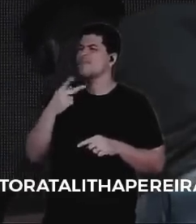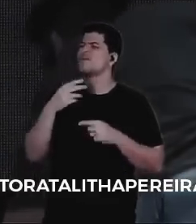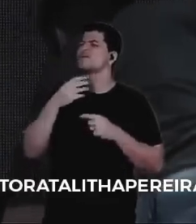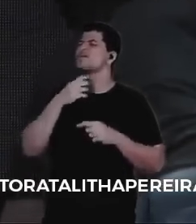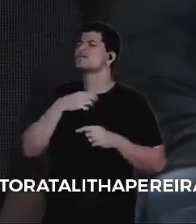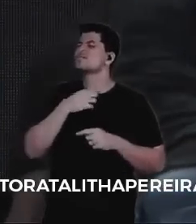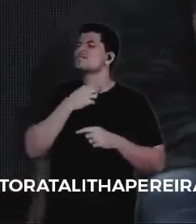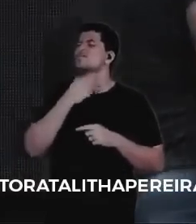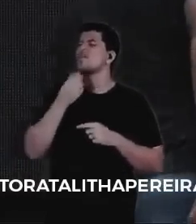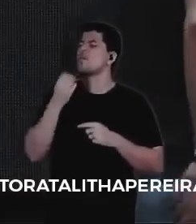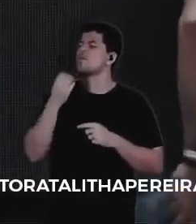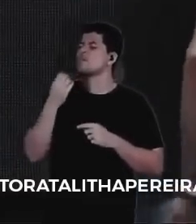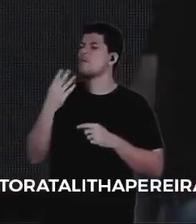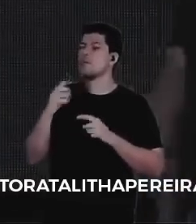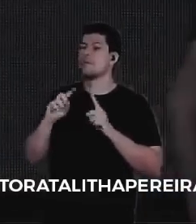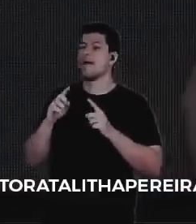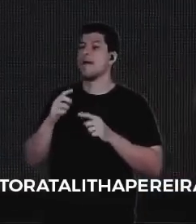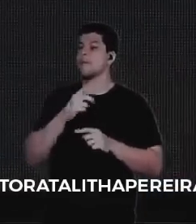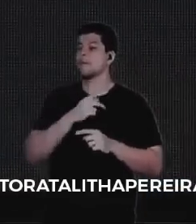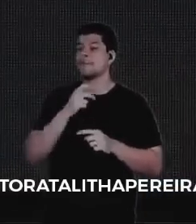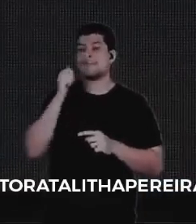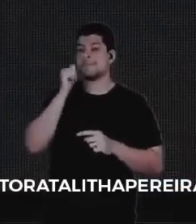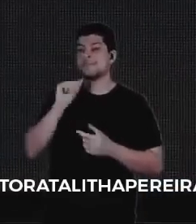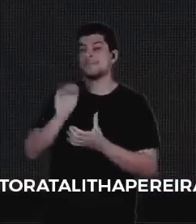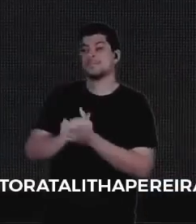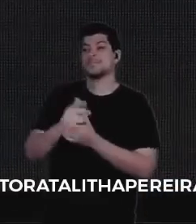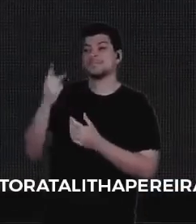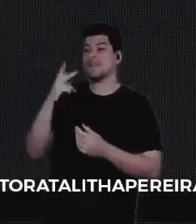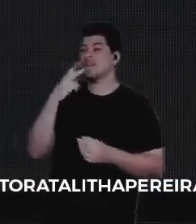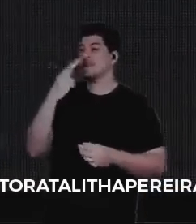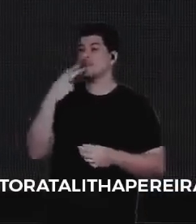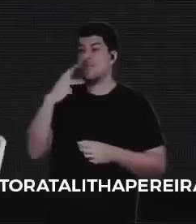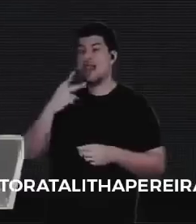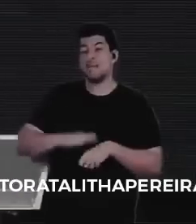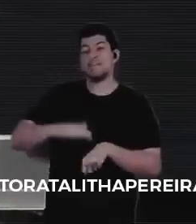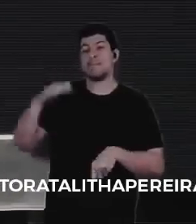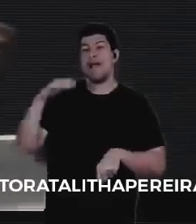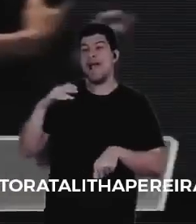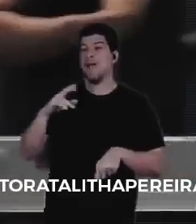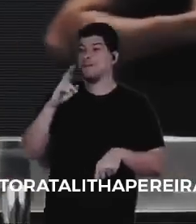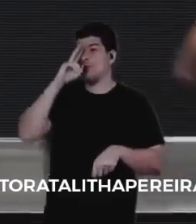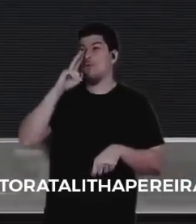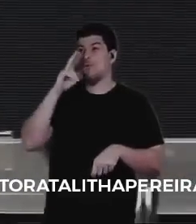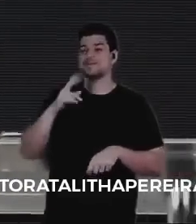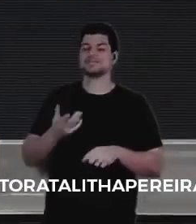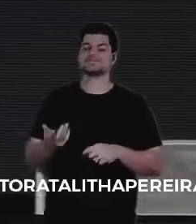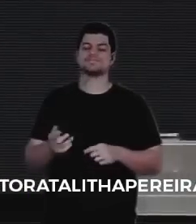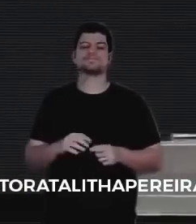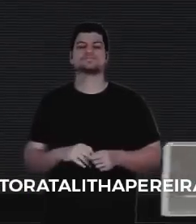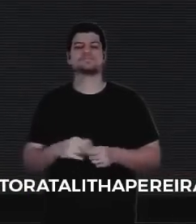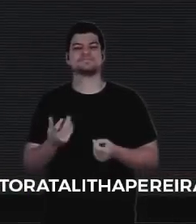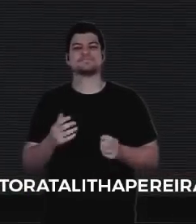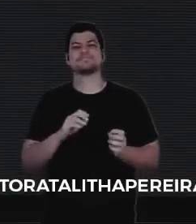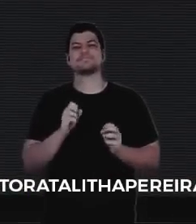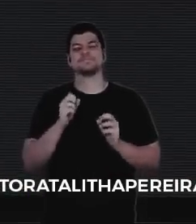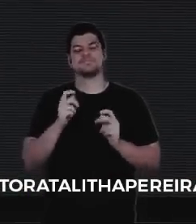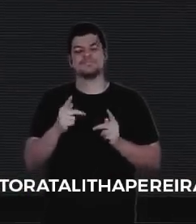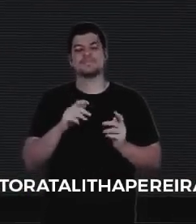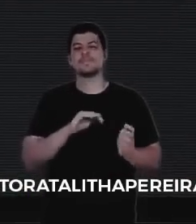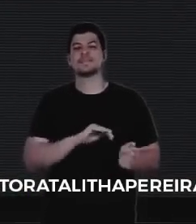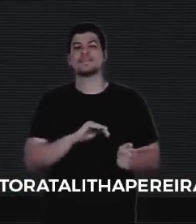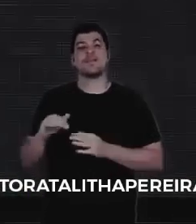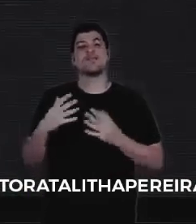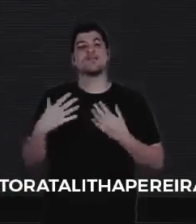Jesus. Que bênção. Hoje, prepara aí para essa mensagem, abandonando velhos